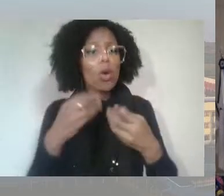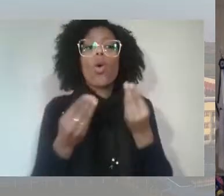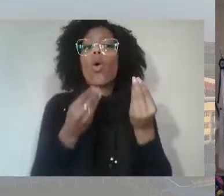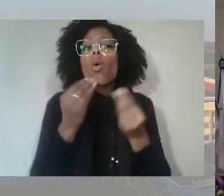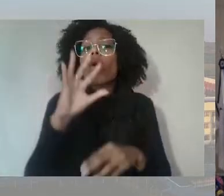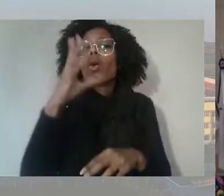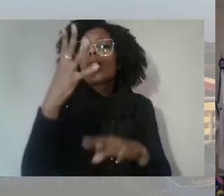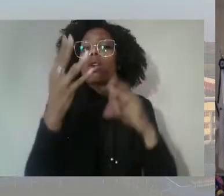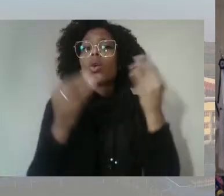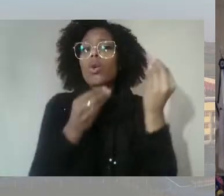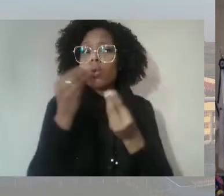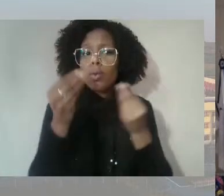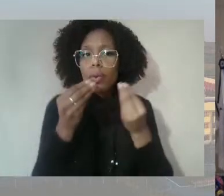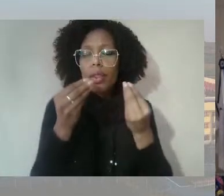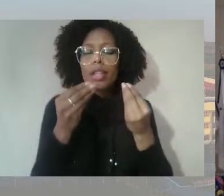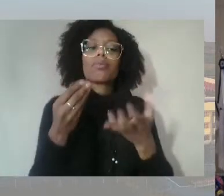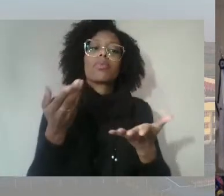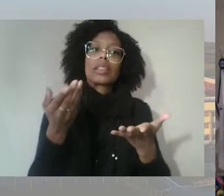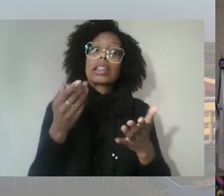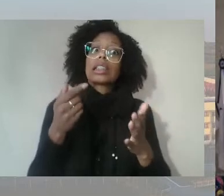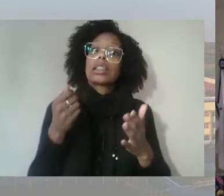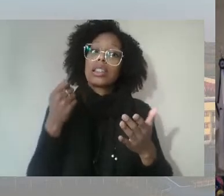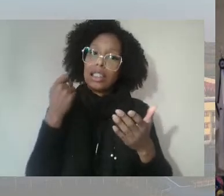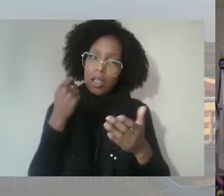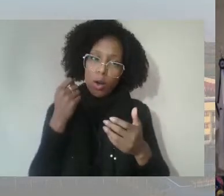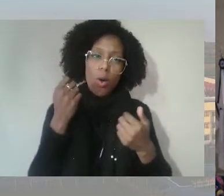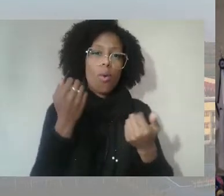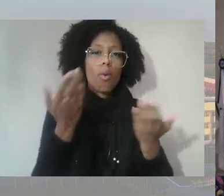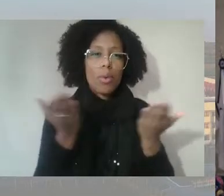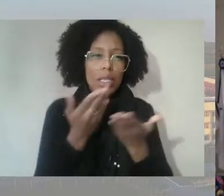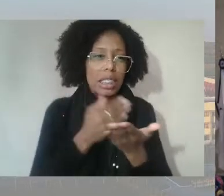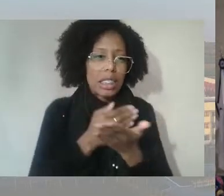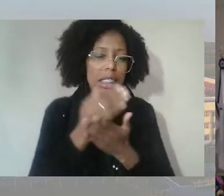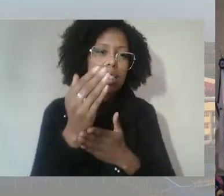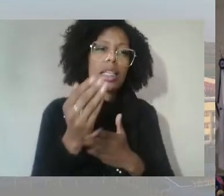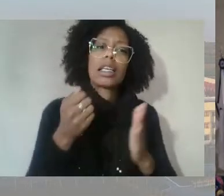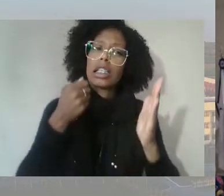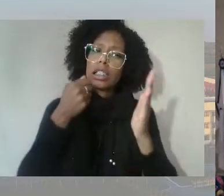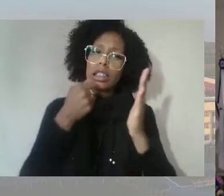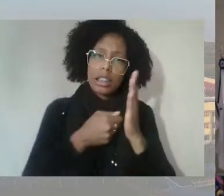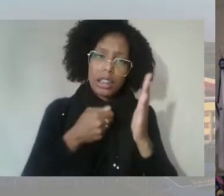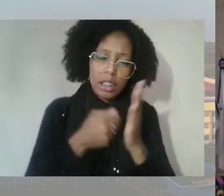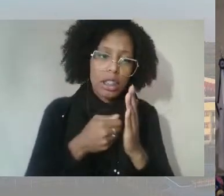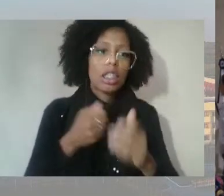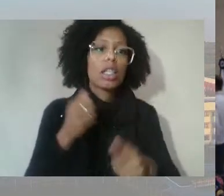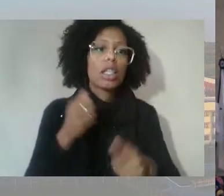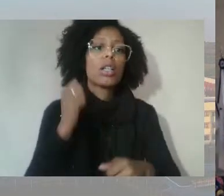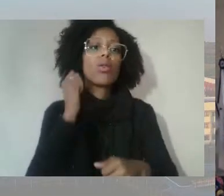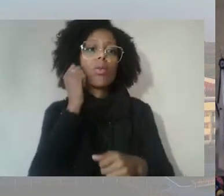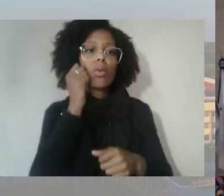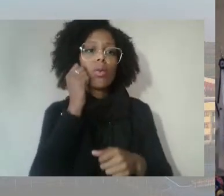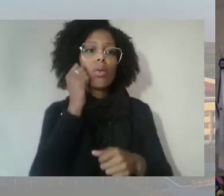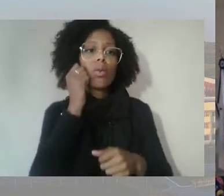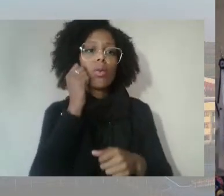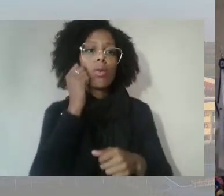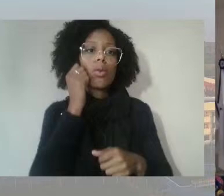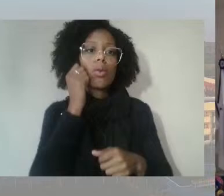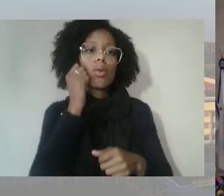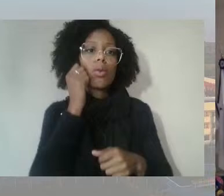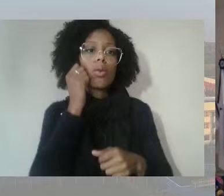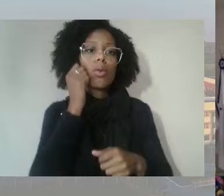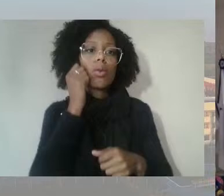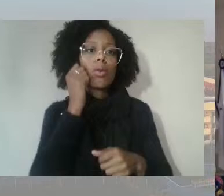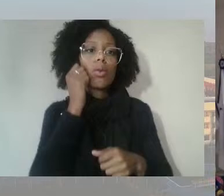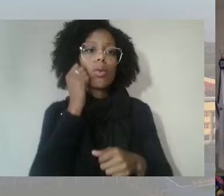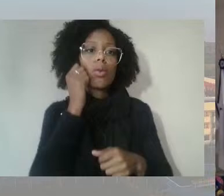combater o racismo, combater a homofobia, combater o patriarcalismo, lá que o Guilherme falava. Isso nós estamos muito longe de fazer, até porque